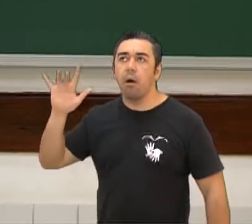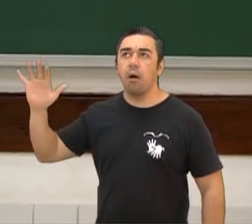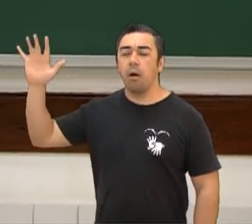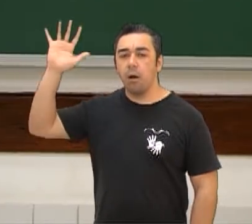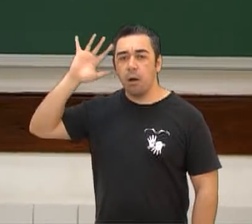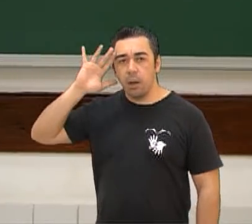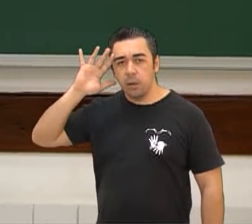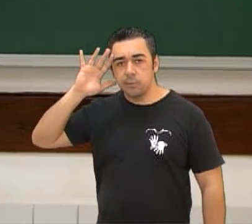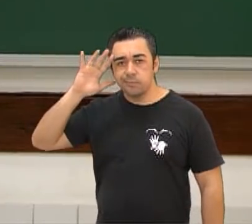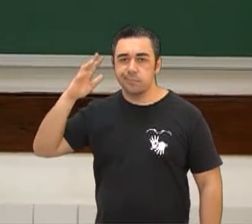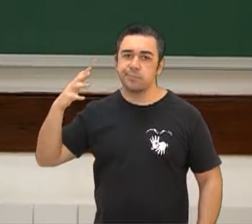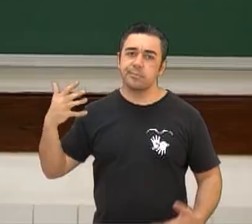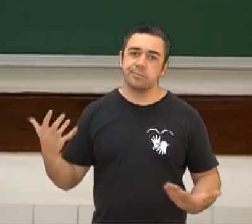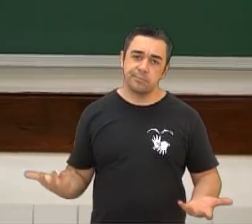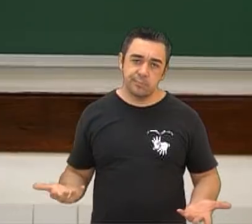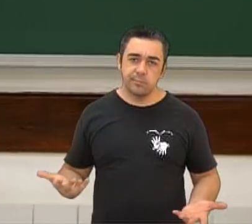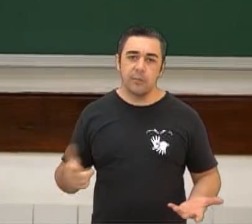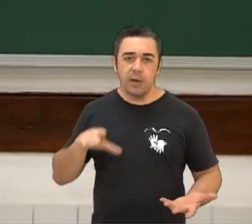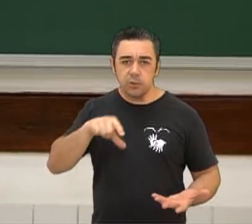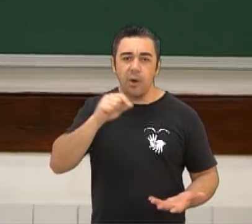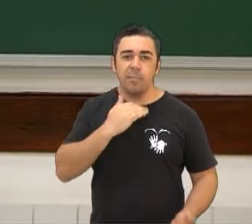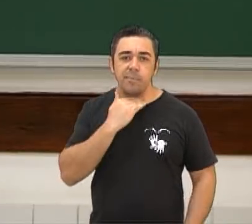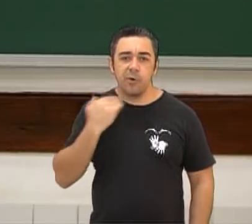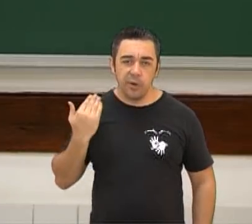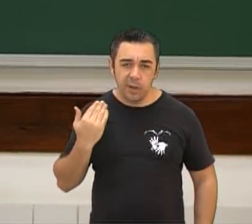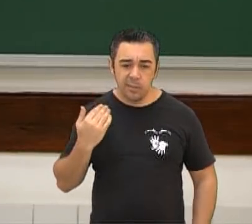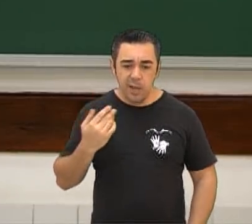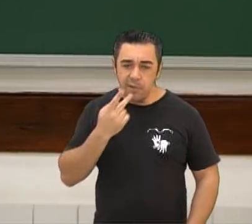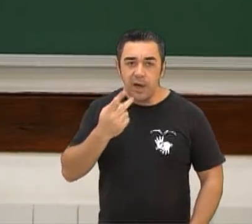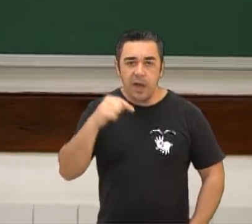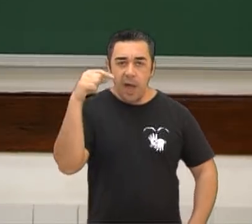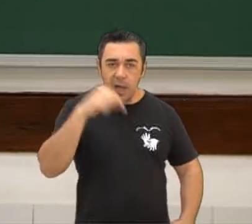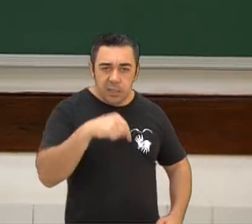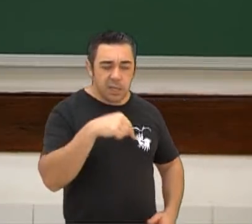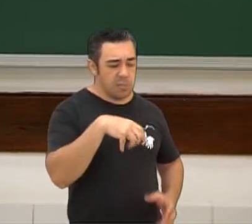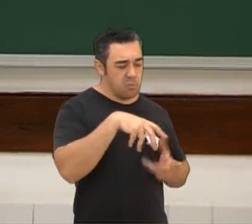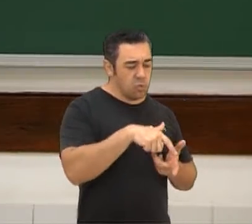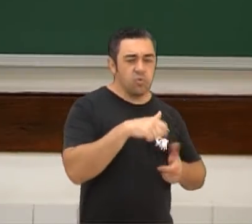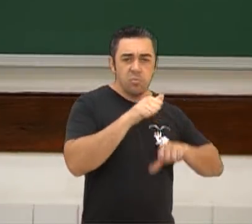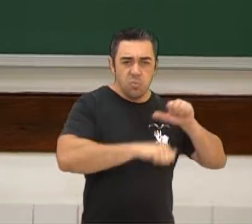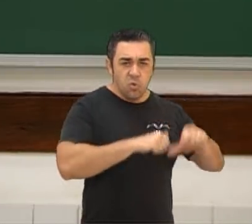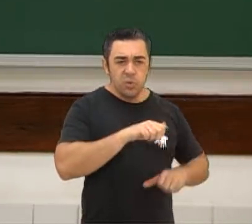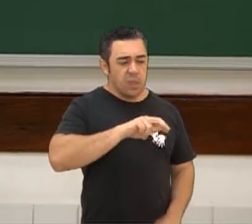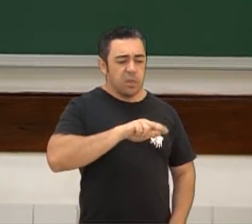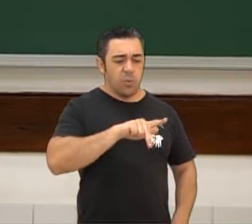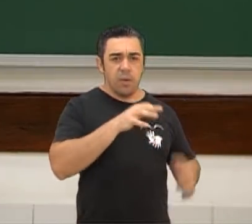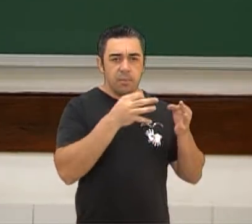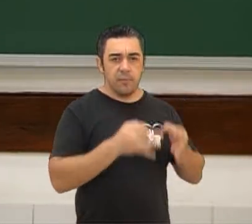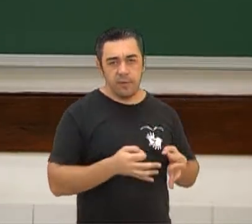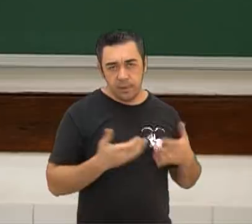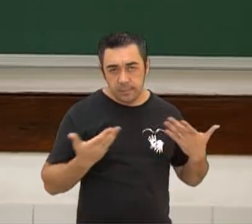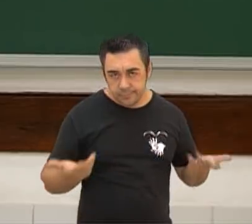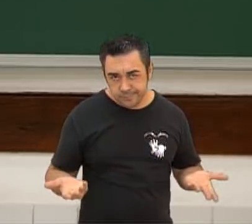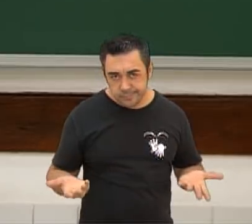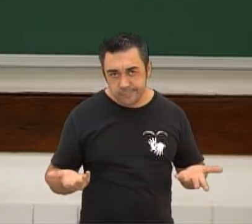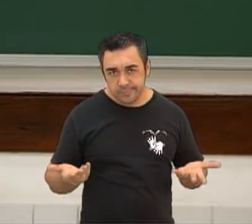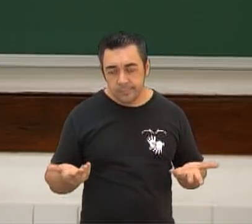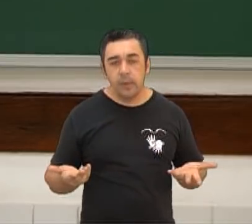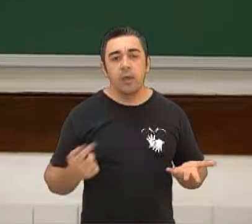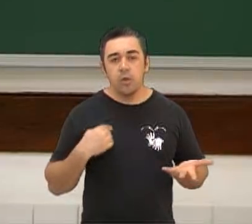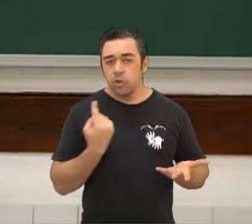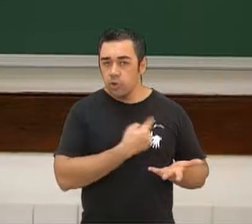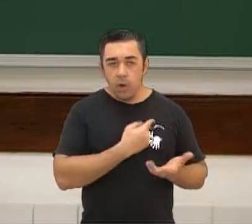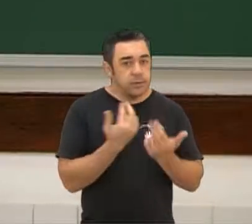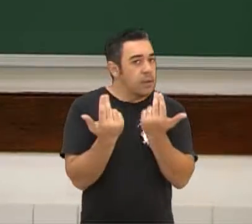lugar. O que é, Sócrates? Não sei, mas o que está aqui muda, o que está aqui é imperfeito, então não me basta. Todos nós